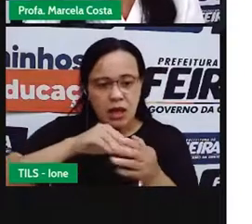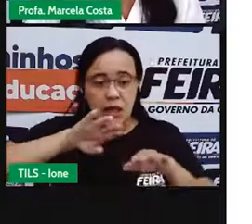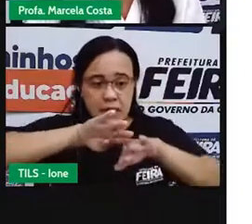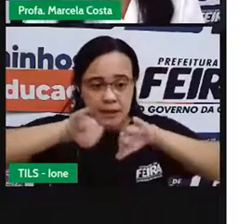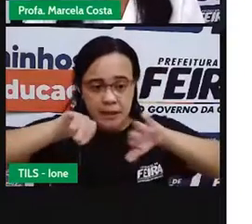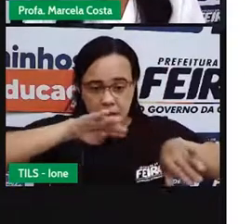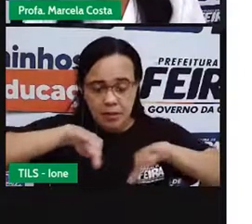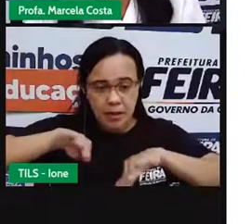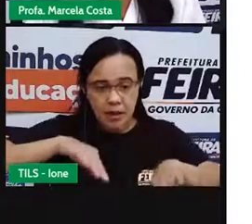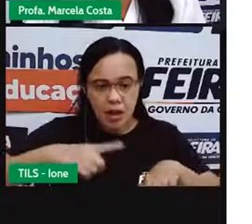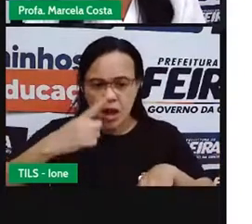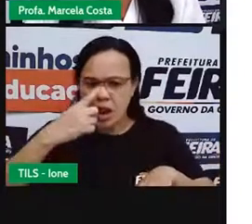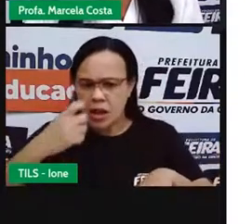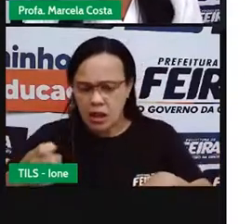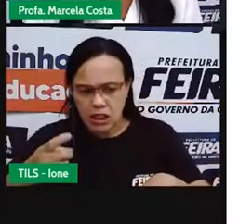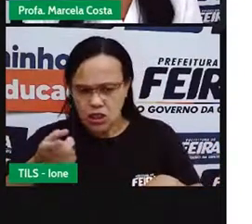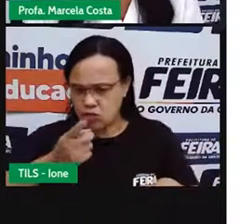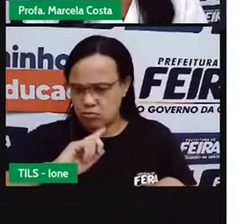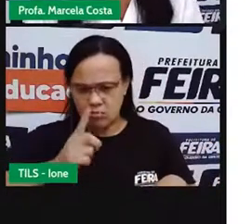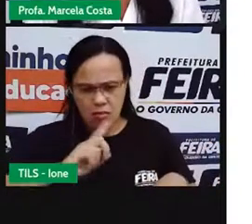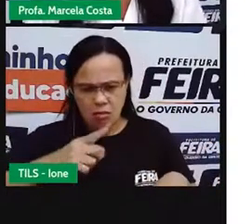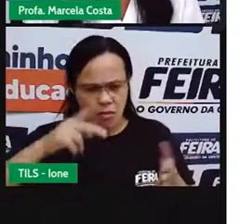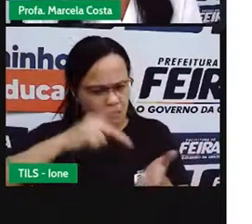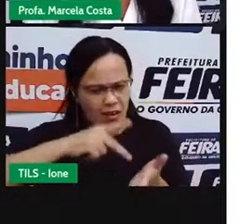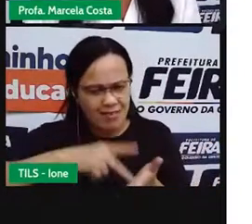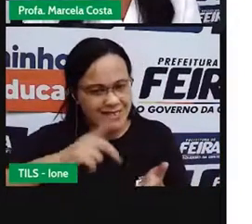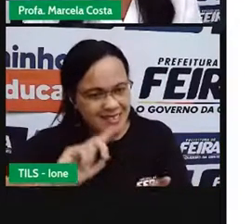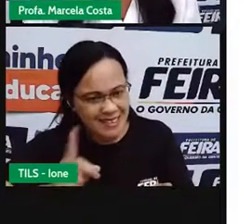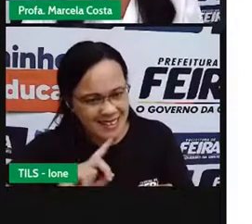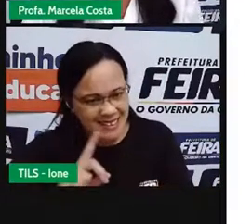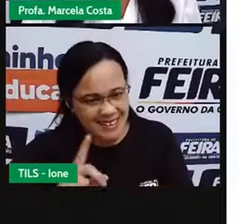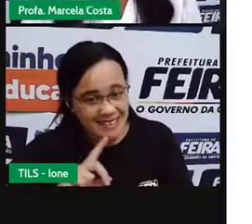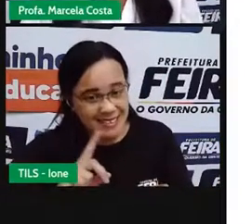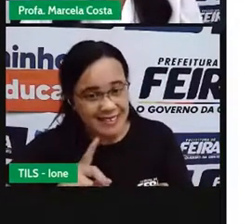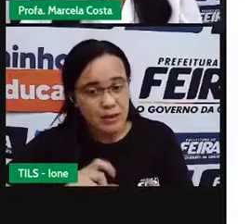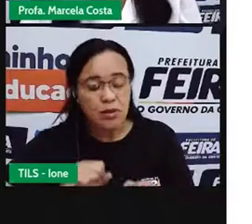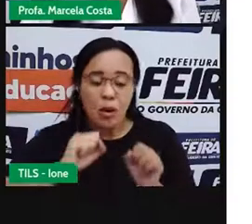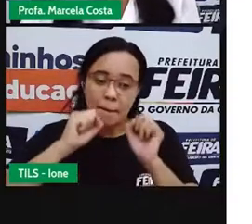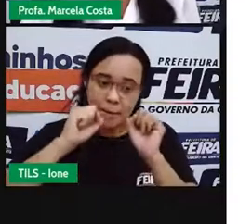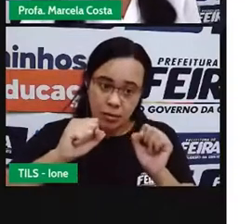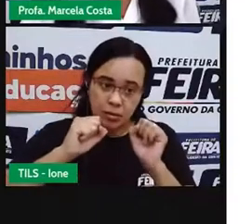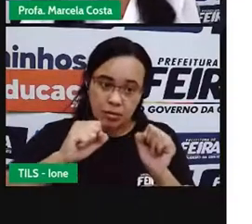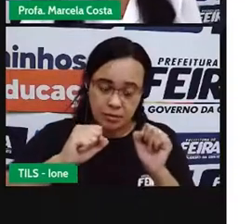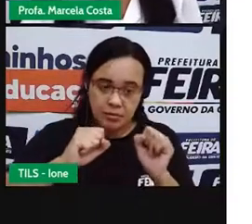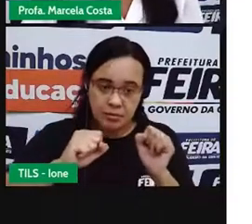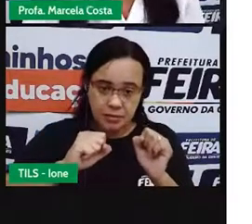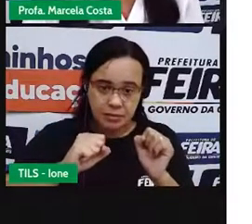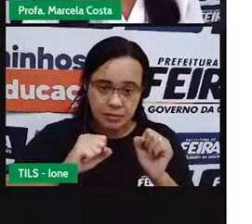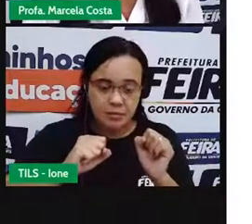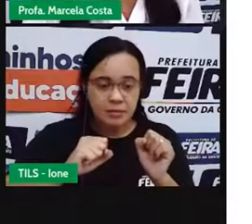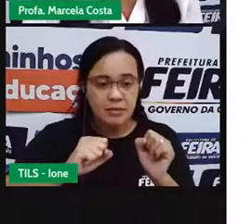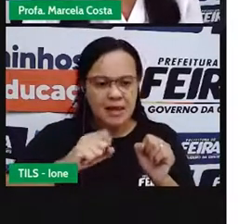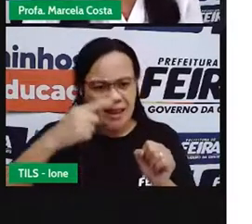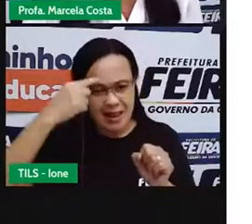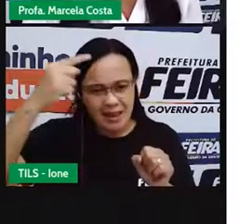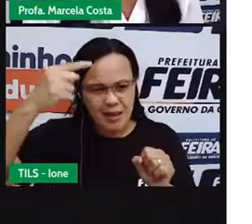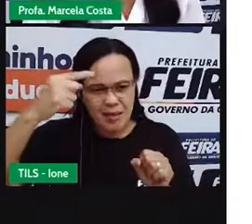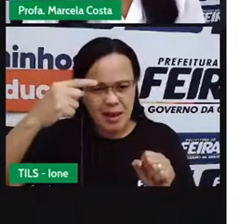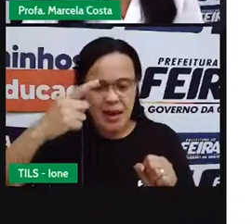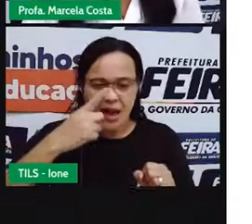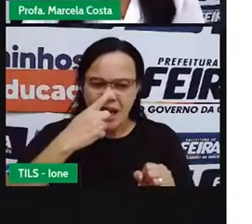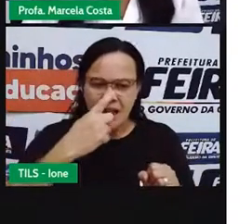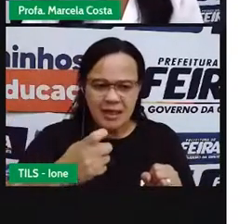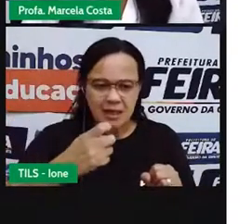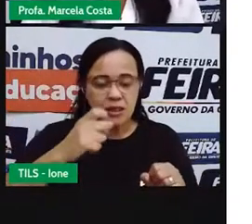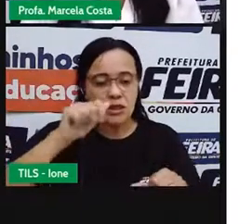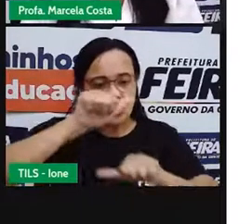o lixo que não é lixo. Para o que é lixo que não é lixo? Pode ser aquelas coisas que podem ser recicladas, que